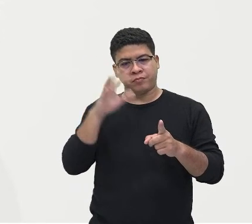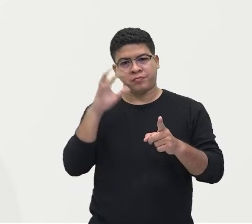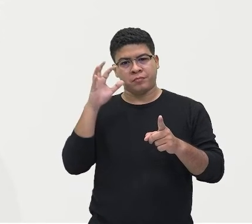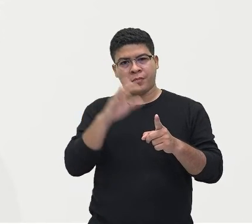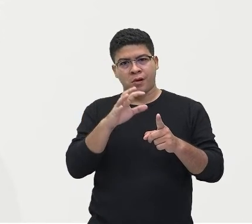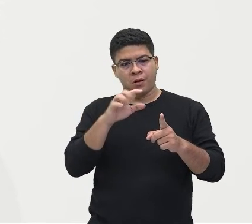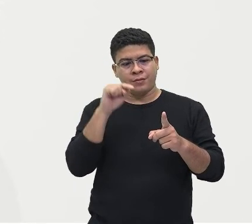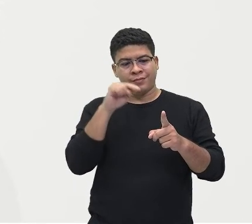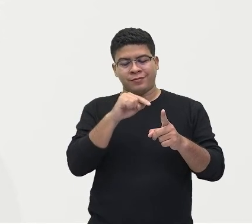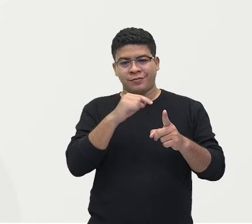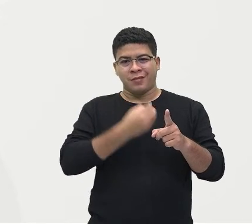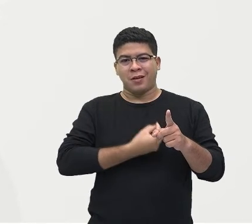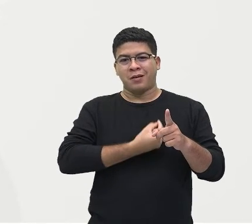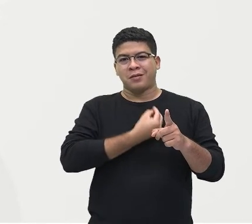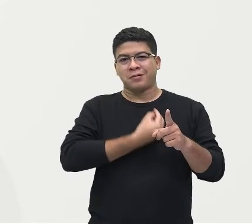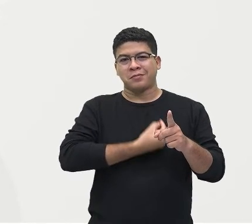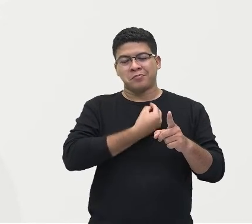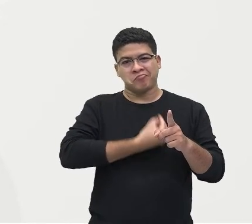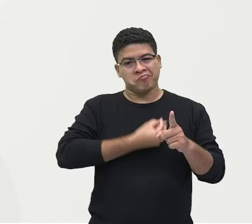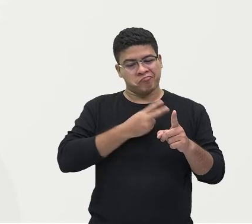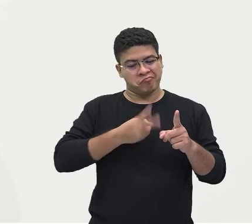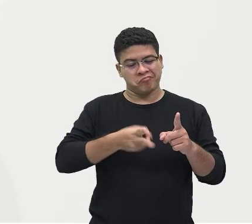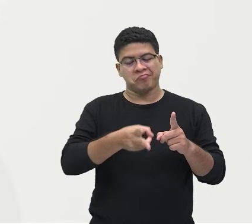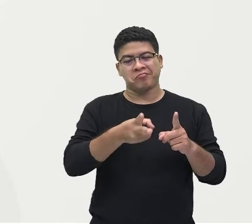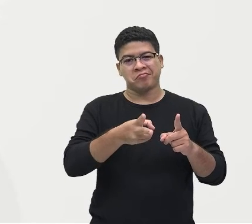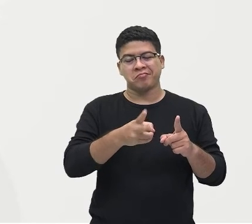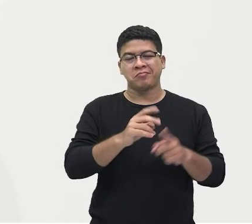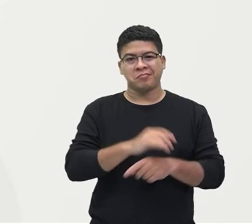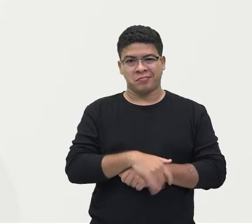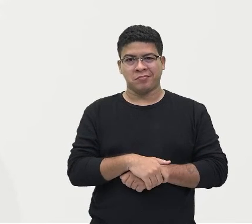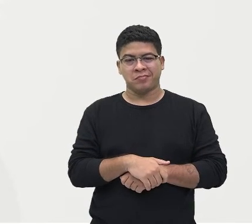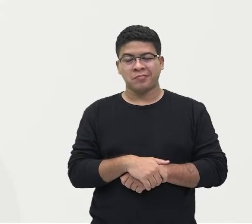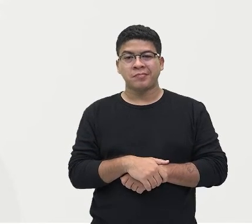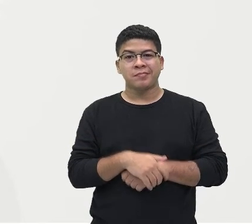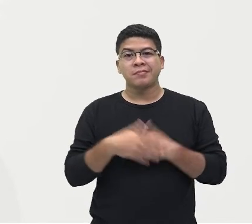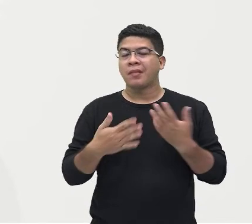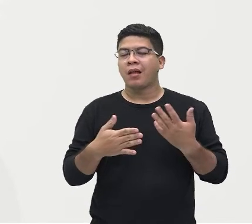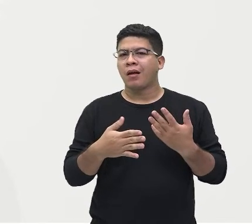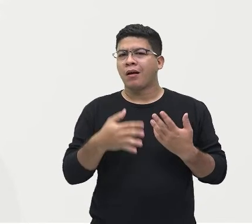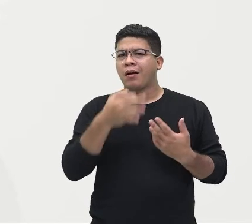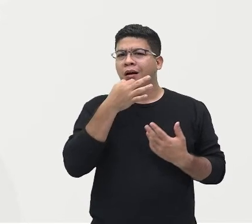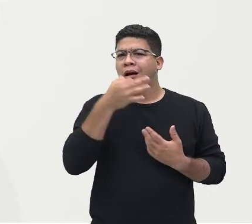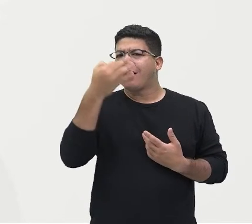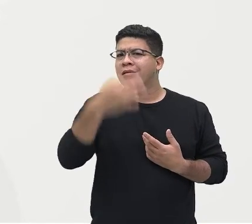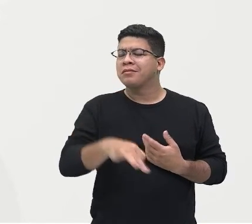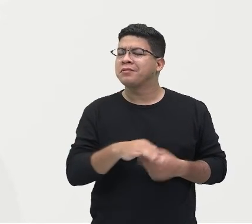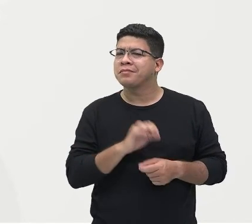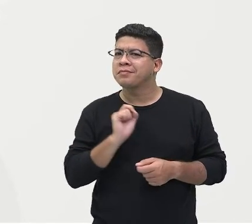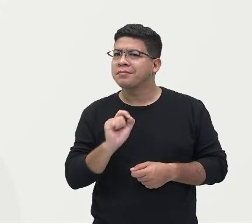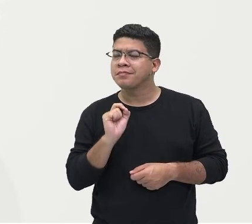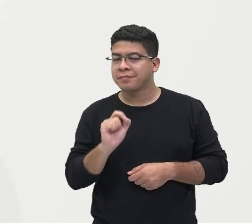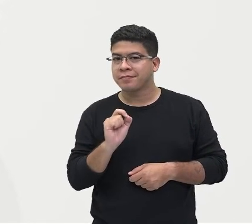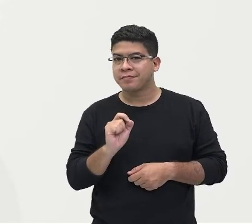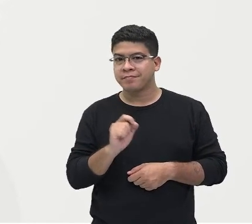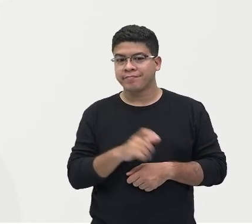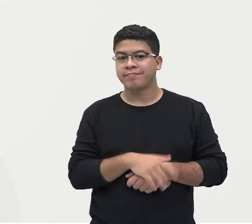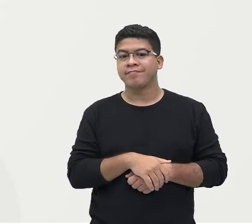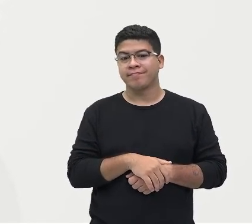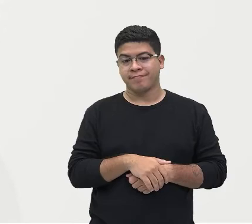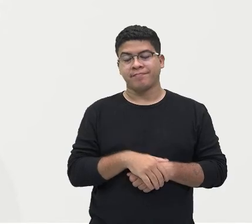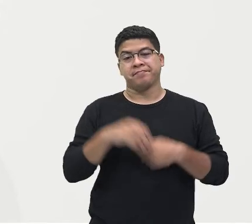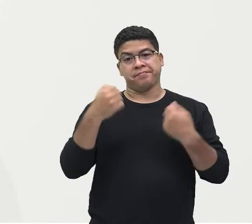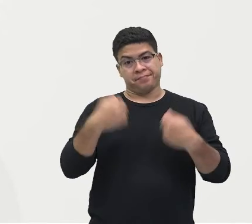nosso estilo de vida. Então, ele está afirmando isso, o que ele vai fazer nesse parágrafo, então? Ele vai ter